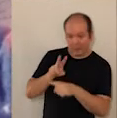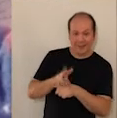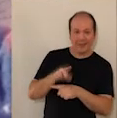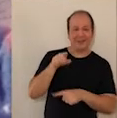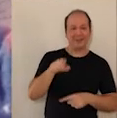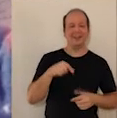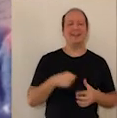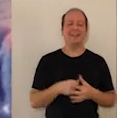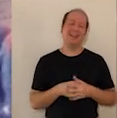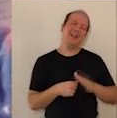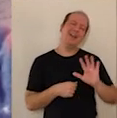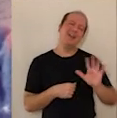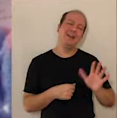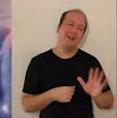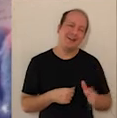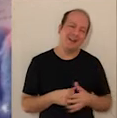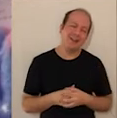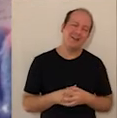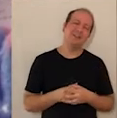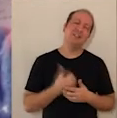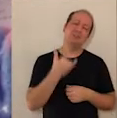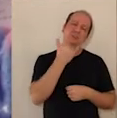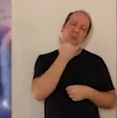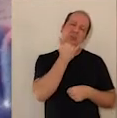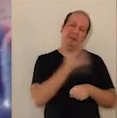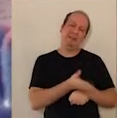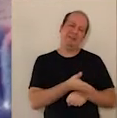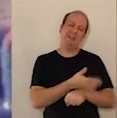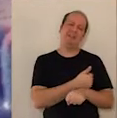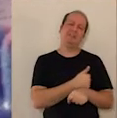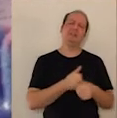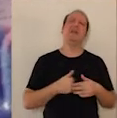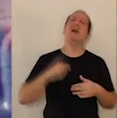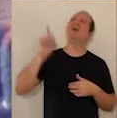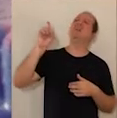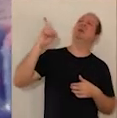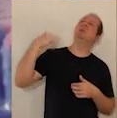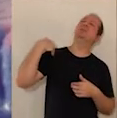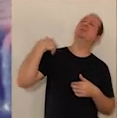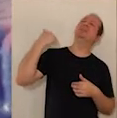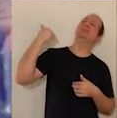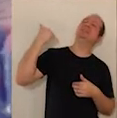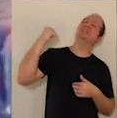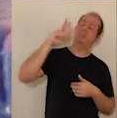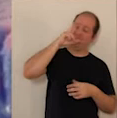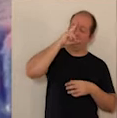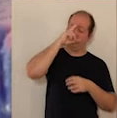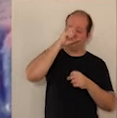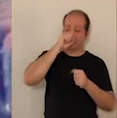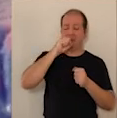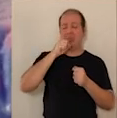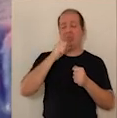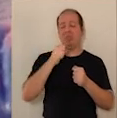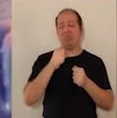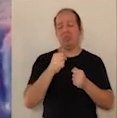Ah, grande amigo, tarde demais. Deus me chama, minhas forças se foram,